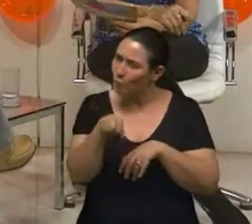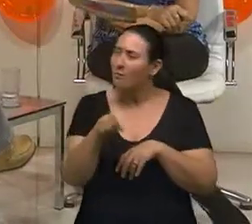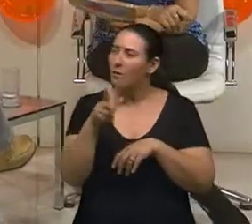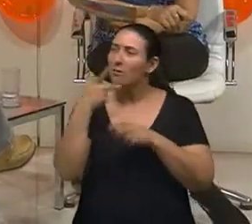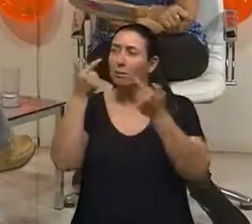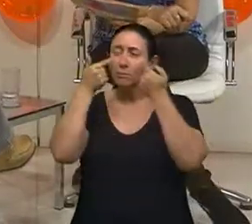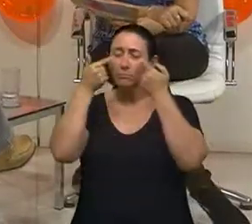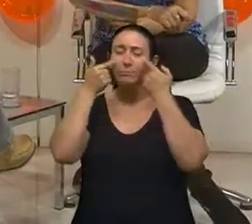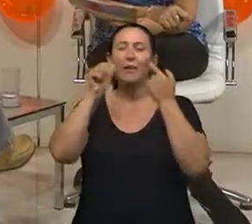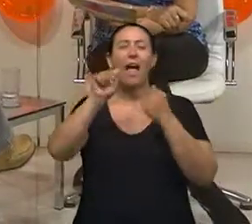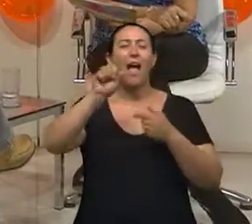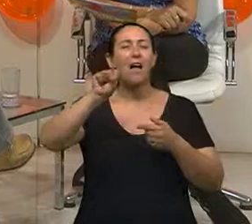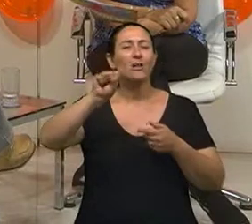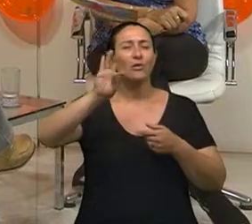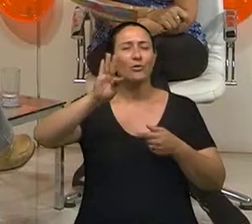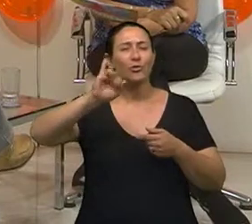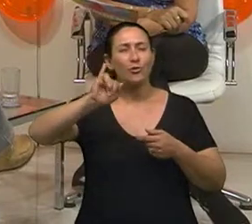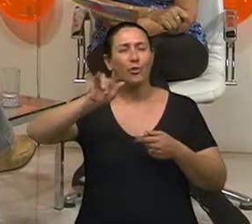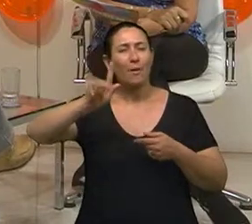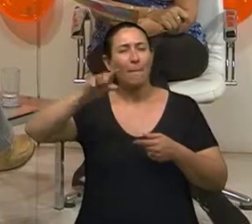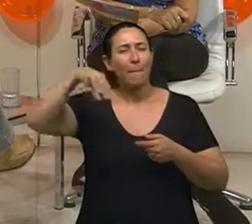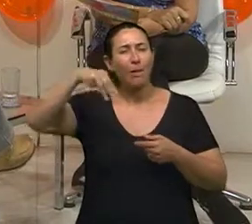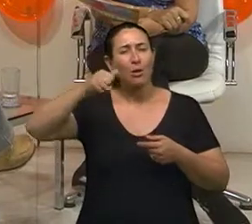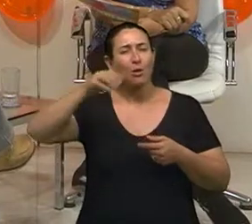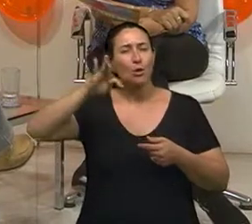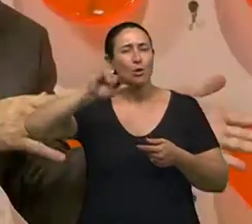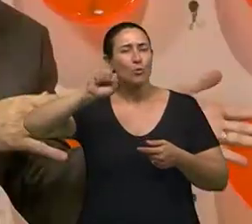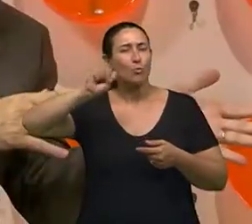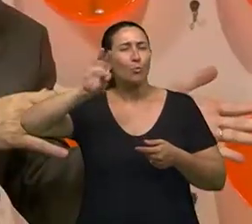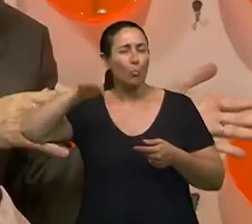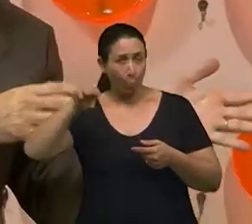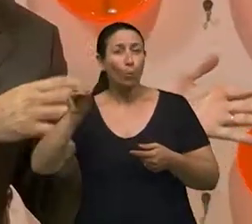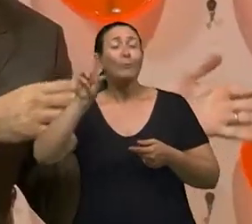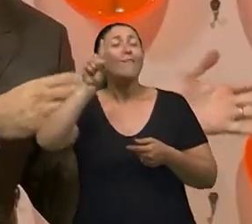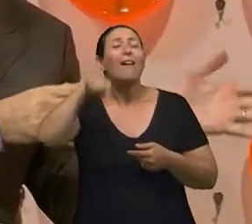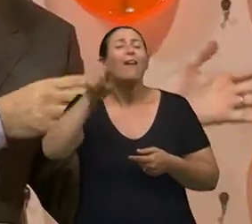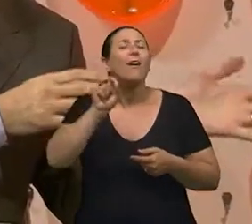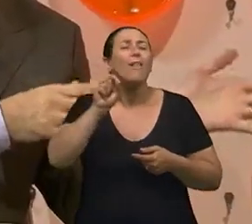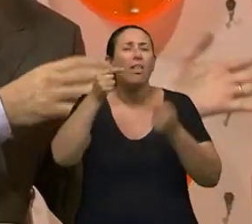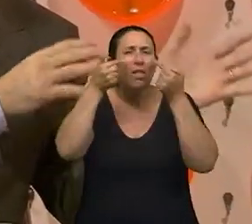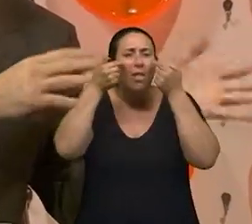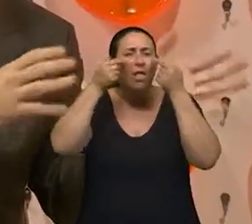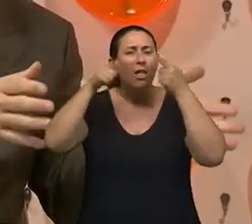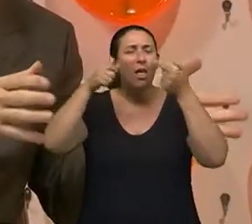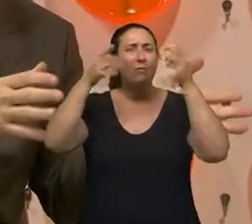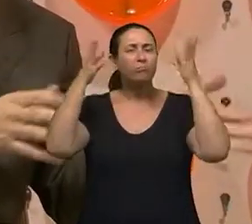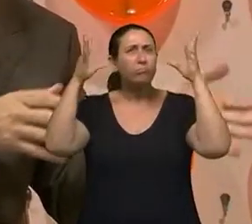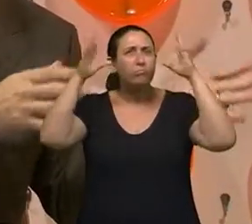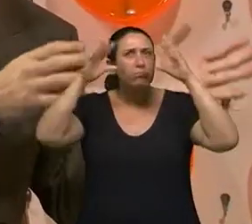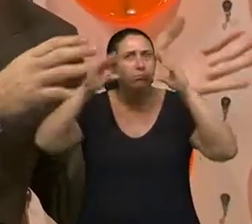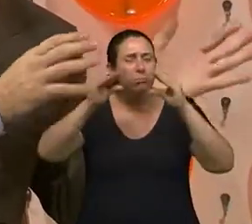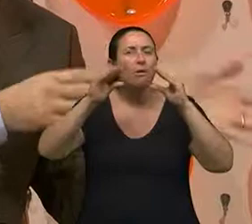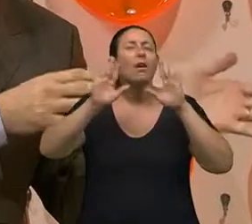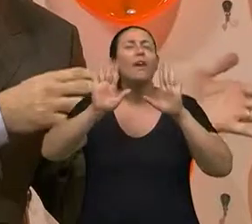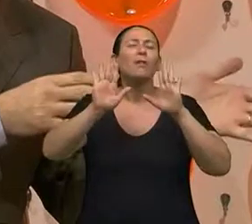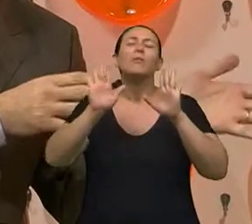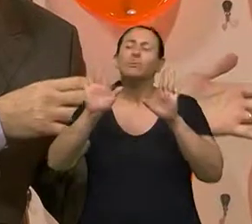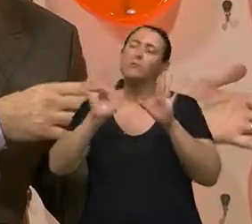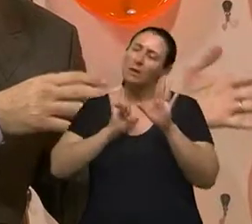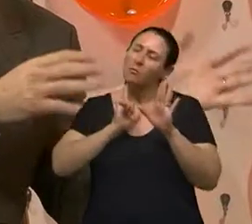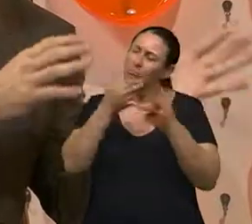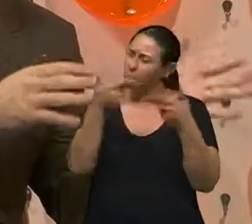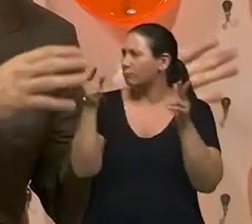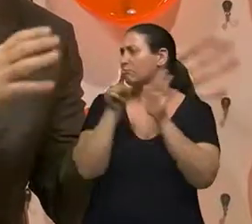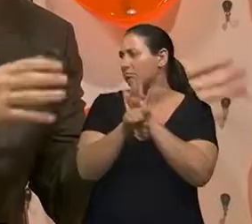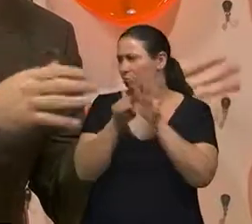astigmatismo. Exatamente. Astigmatismo, isso, né? E, então, sobre a parte da... Desde a infância, a gente deve já fazer a prevenção e aí exames